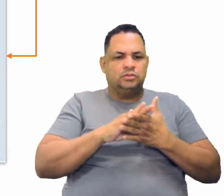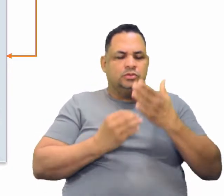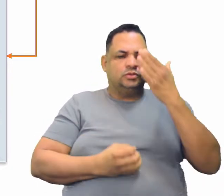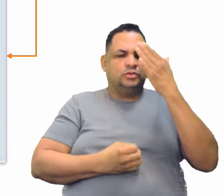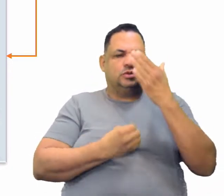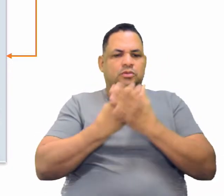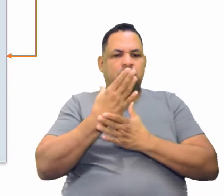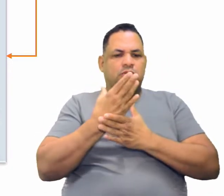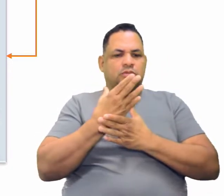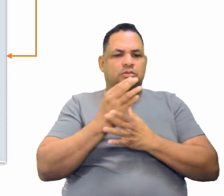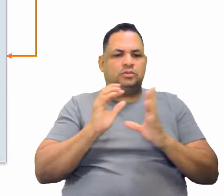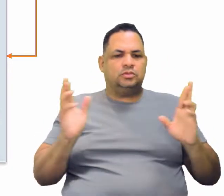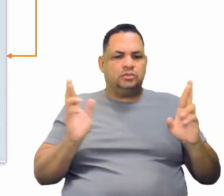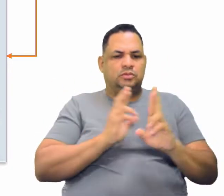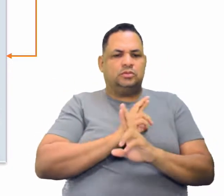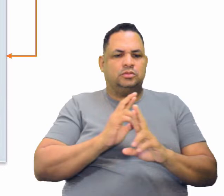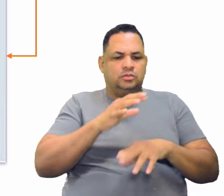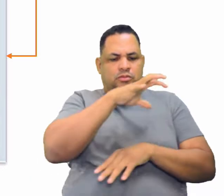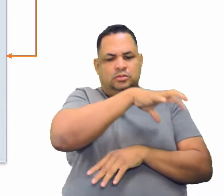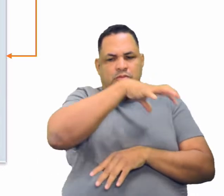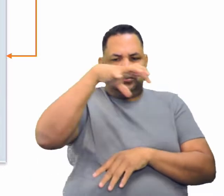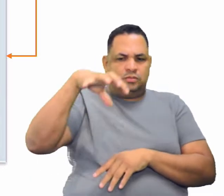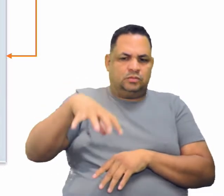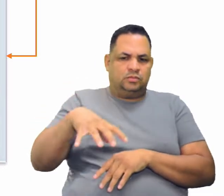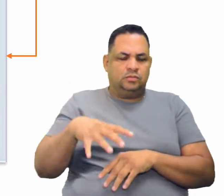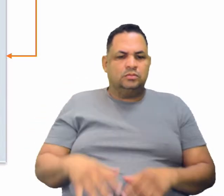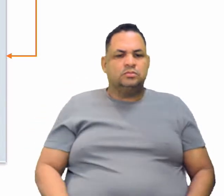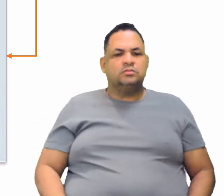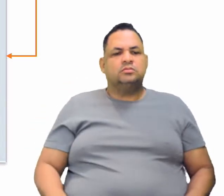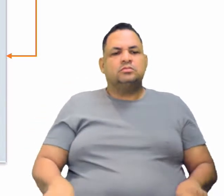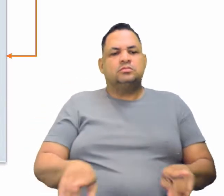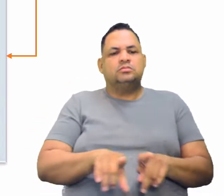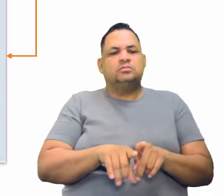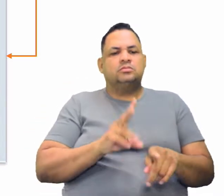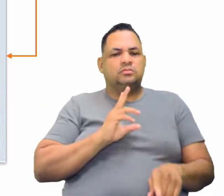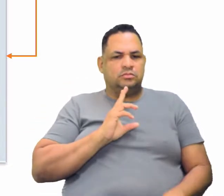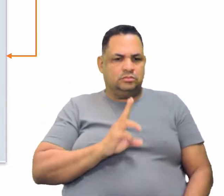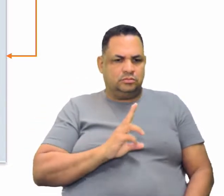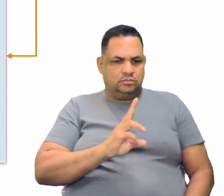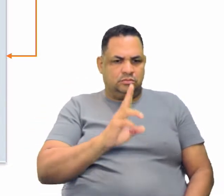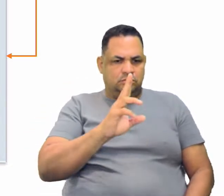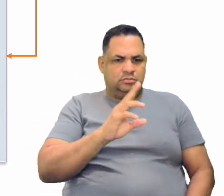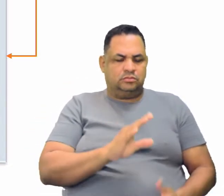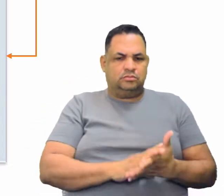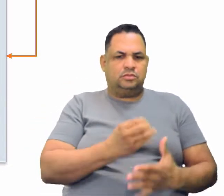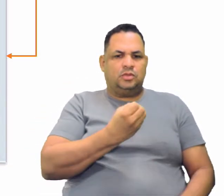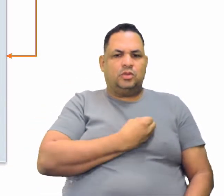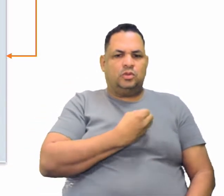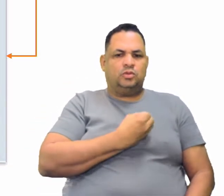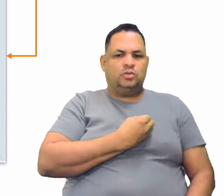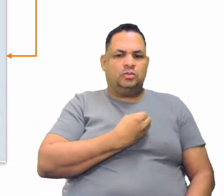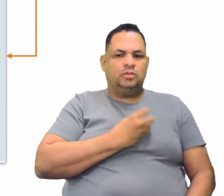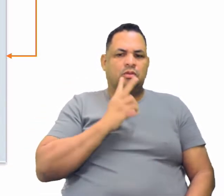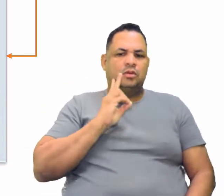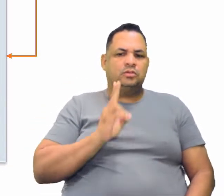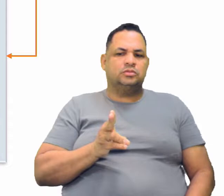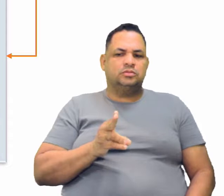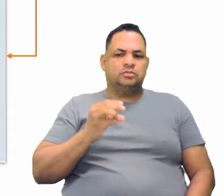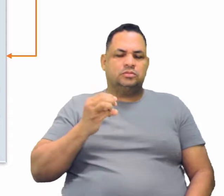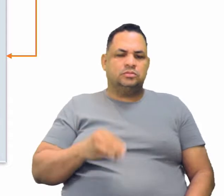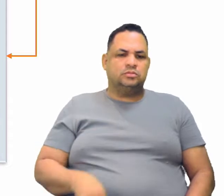gerada interações entre campos, tá certo? Tem a mesma intensidade, que é o mesmo valor numérico em Newton, tem a